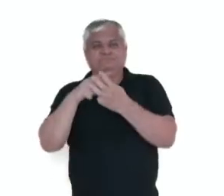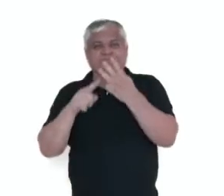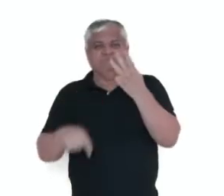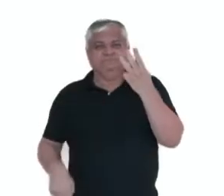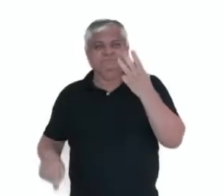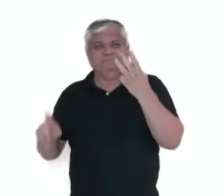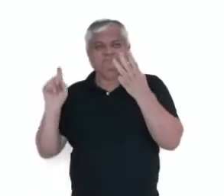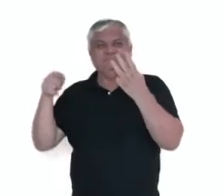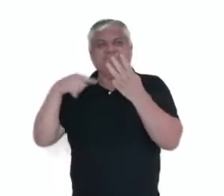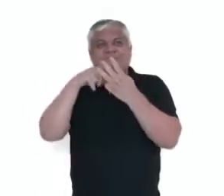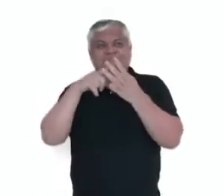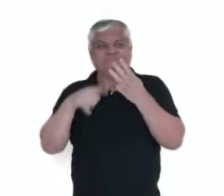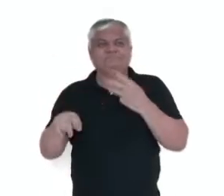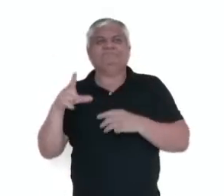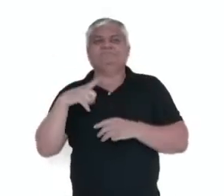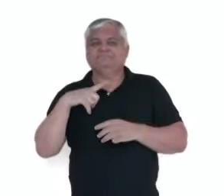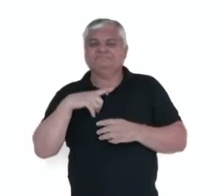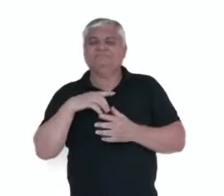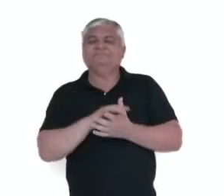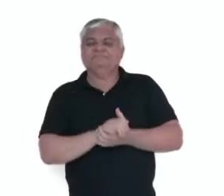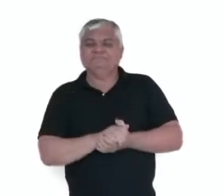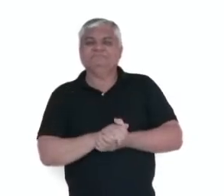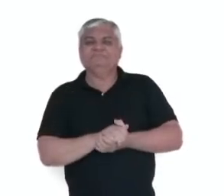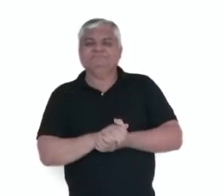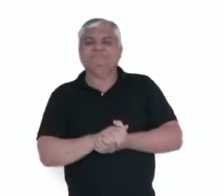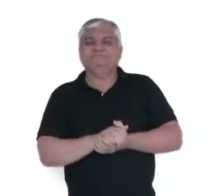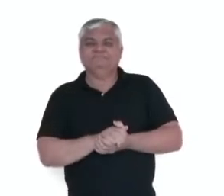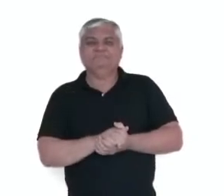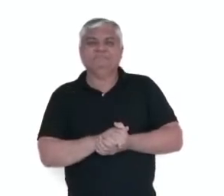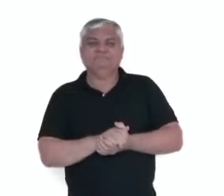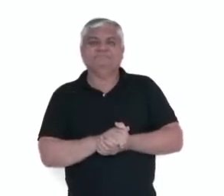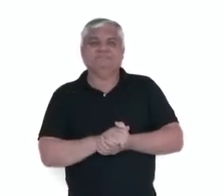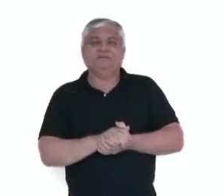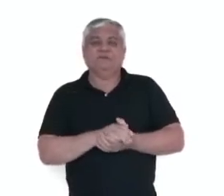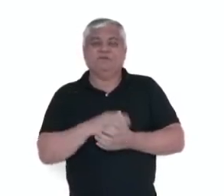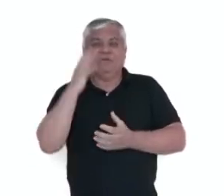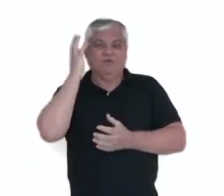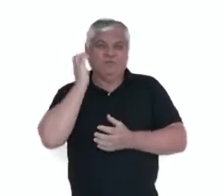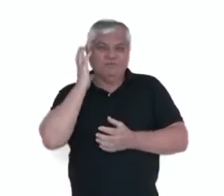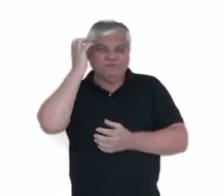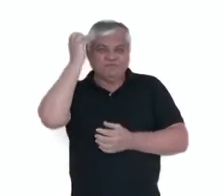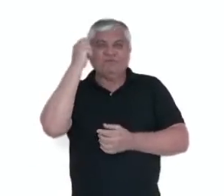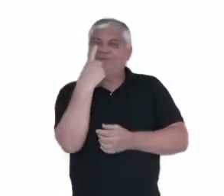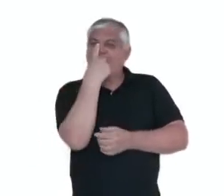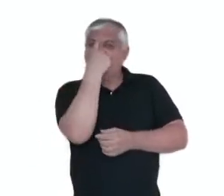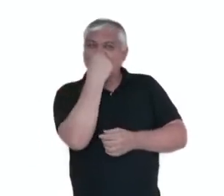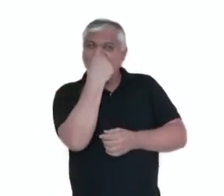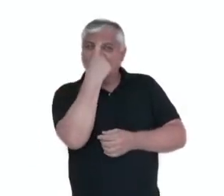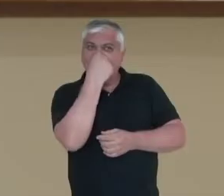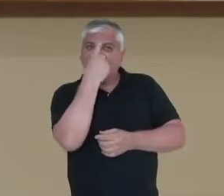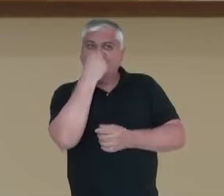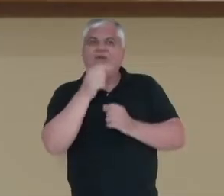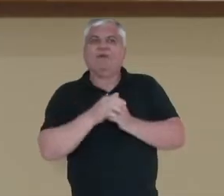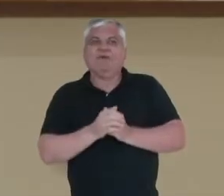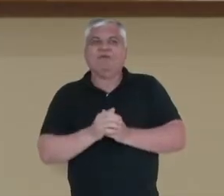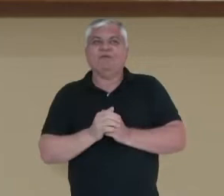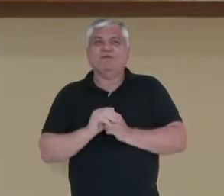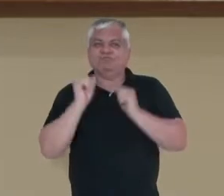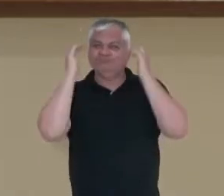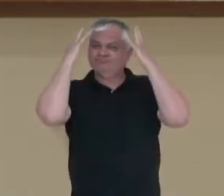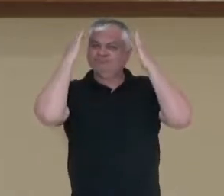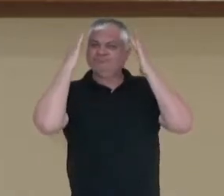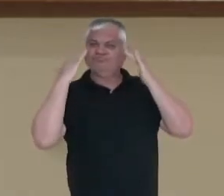principais filósofos contratualistas, dentre eles Rousseau, John Locke e Hobbes. São